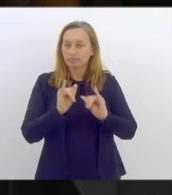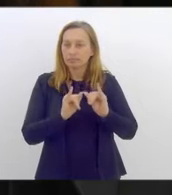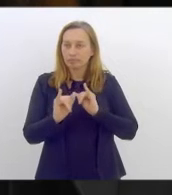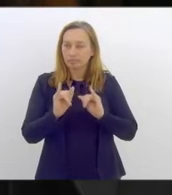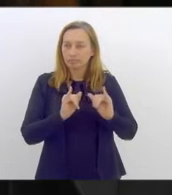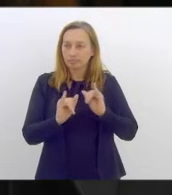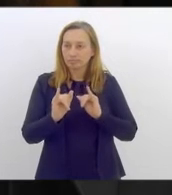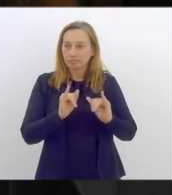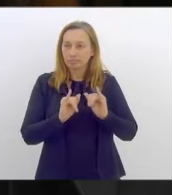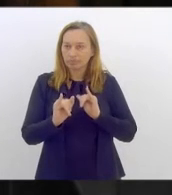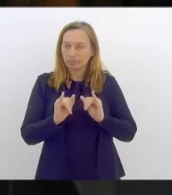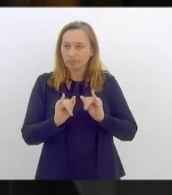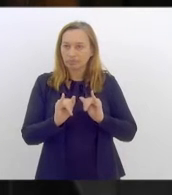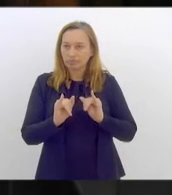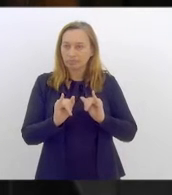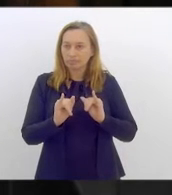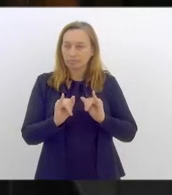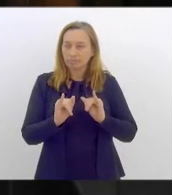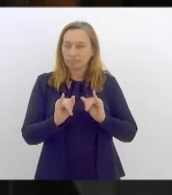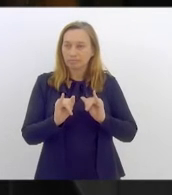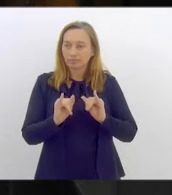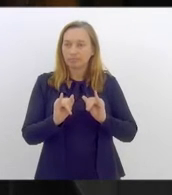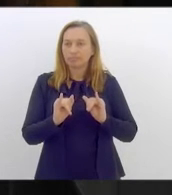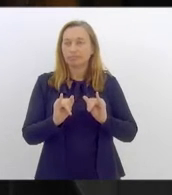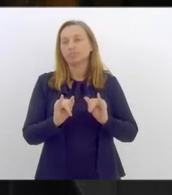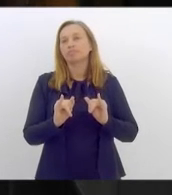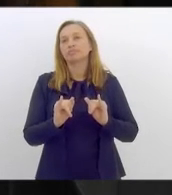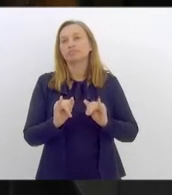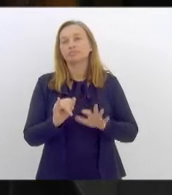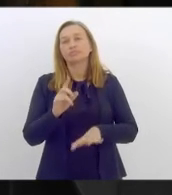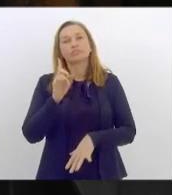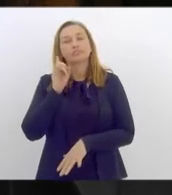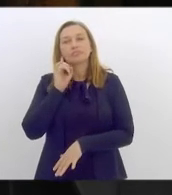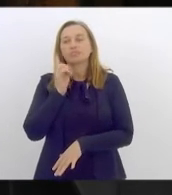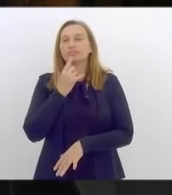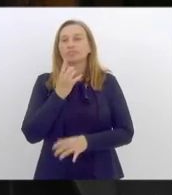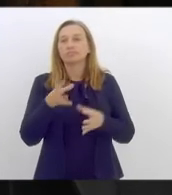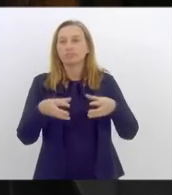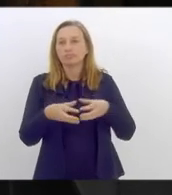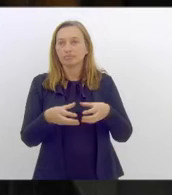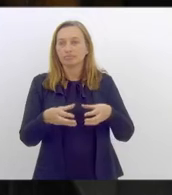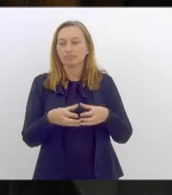nossa voz aos deficientes auditivos